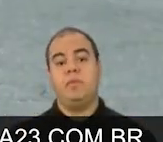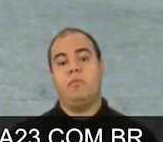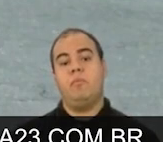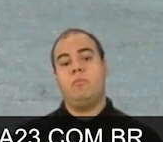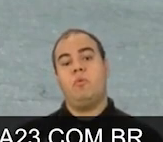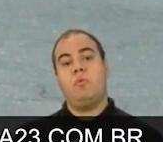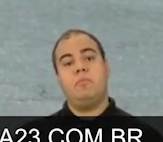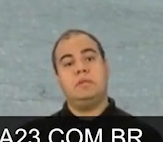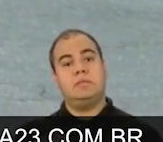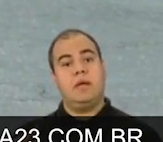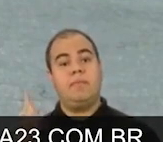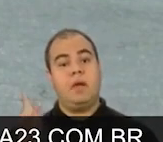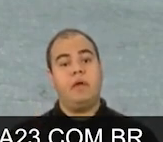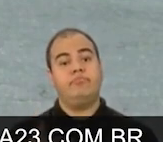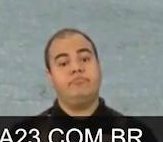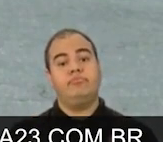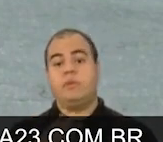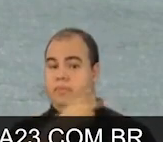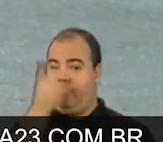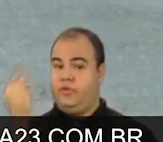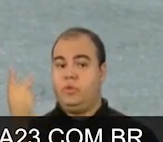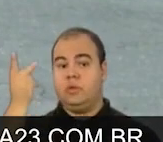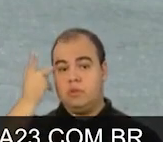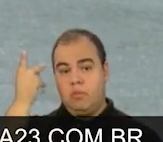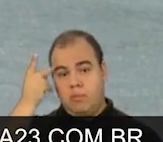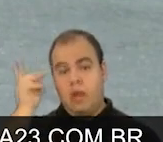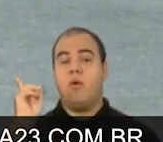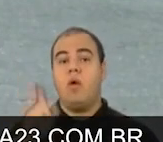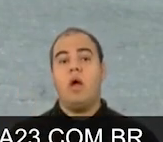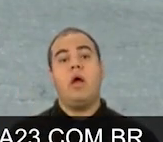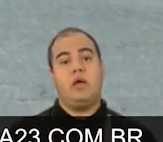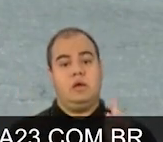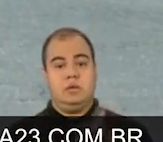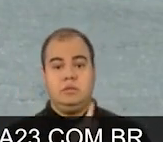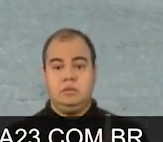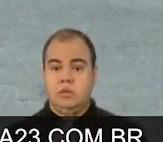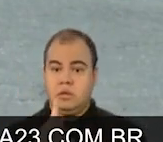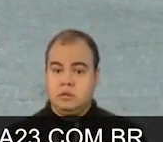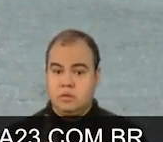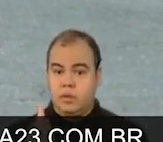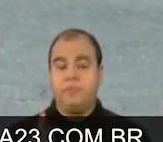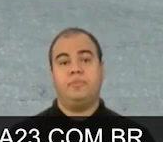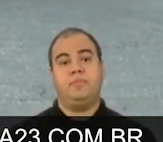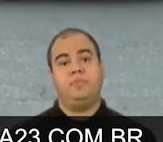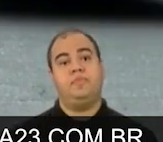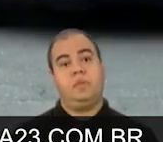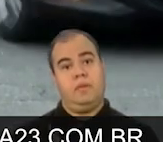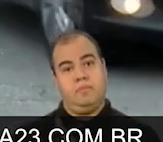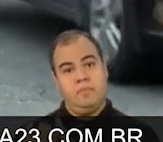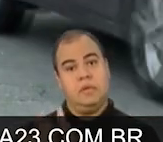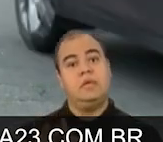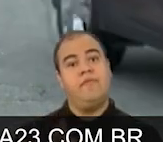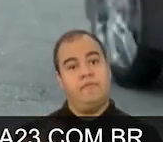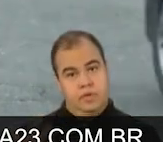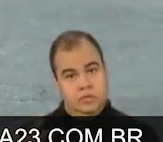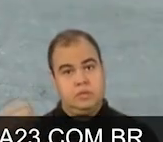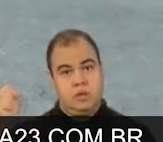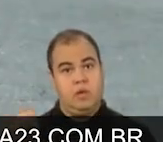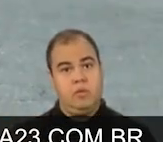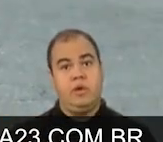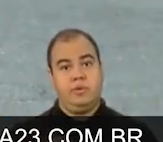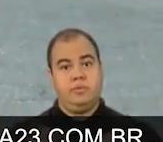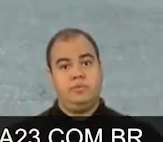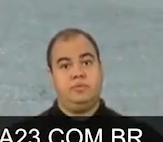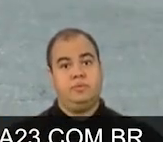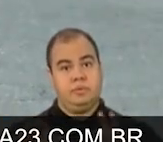pela Prefeitura de São Paulo e viabilizado por meio de licitação pública. A empresa que venceu a disputa para operar o sistema